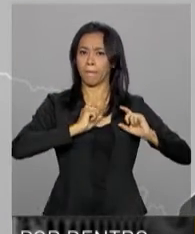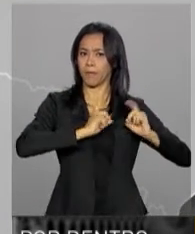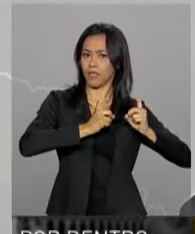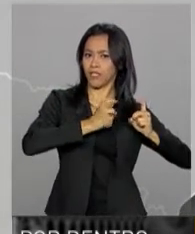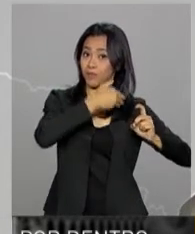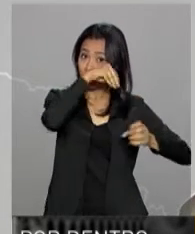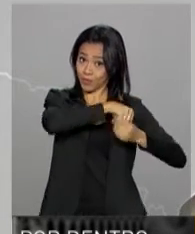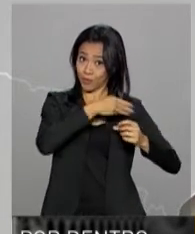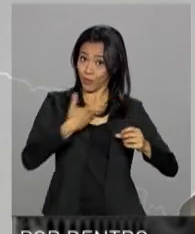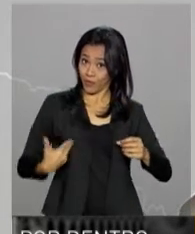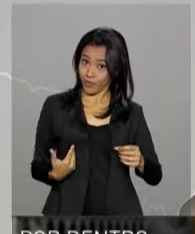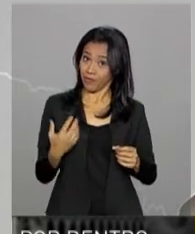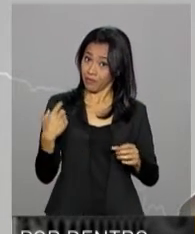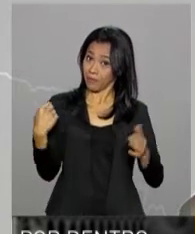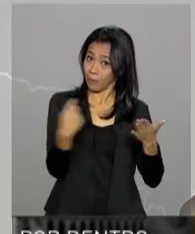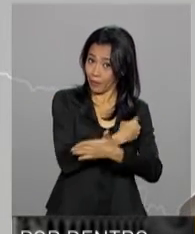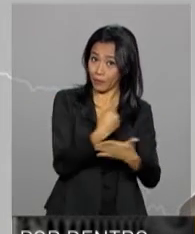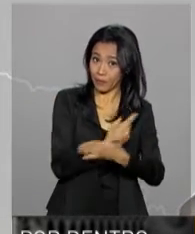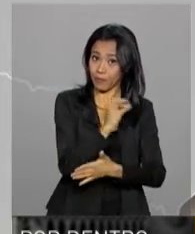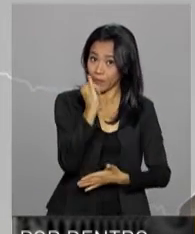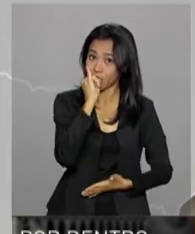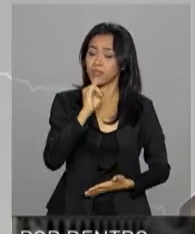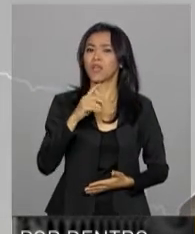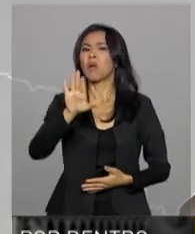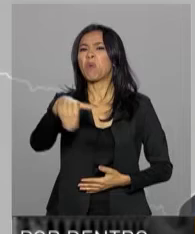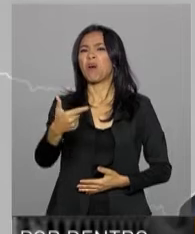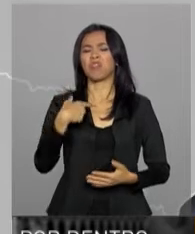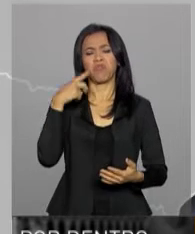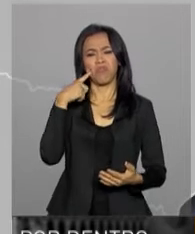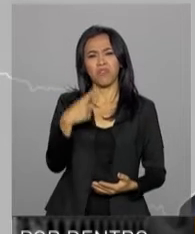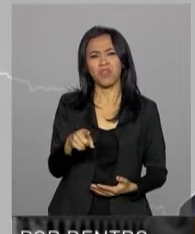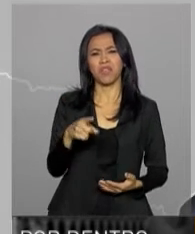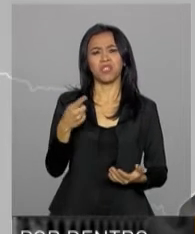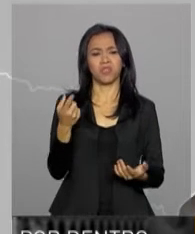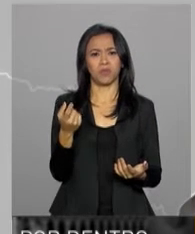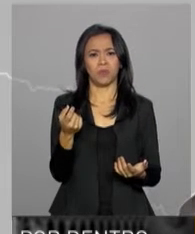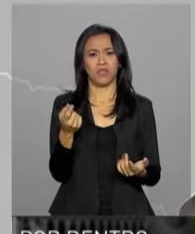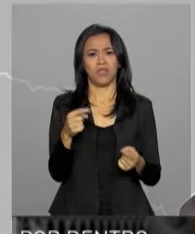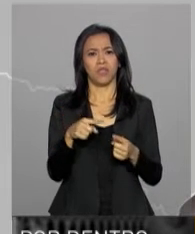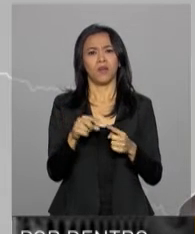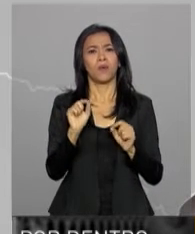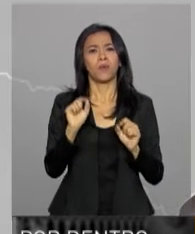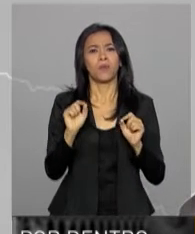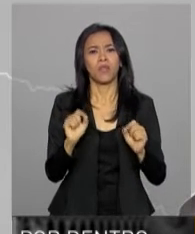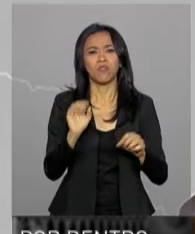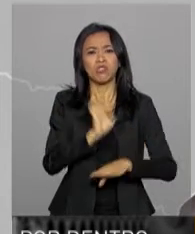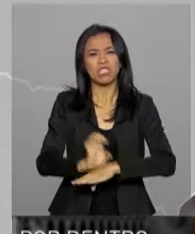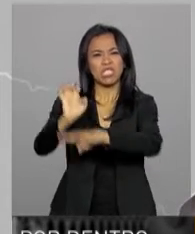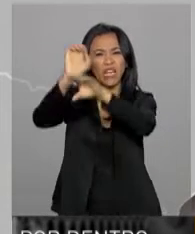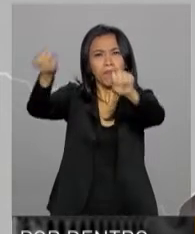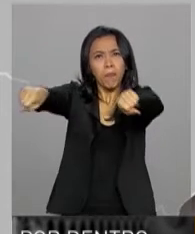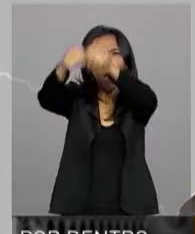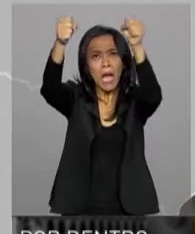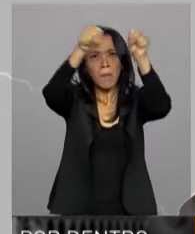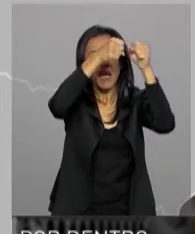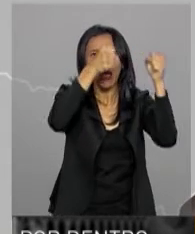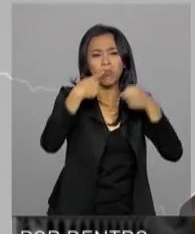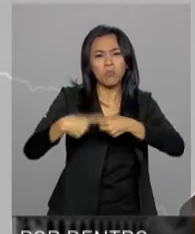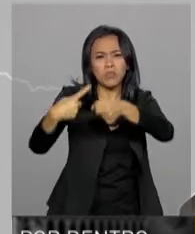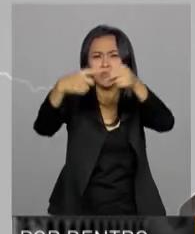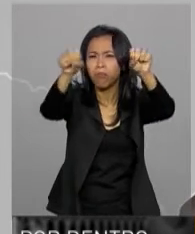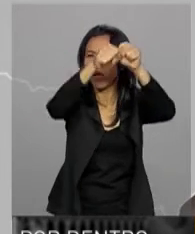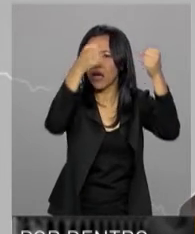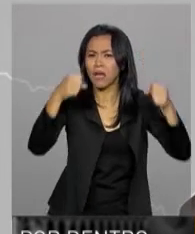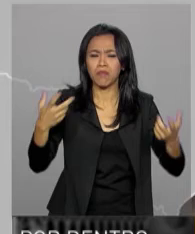governo é quando a gente vê os rombos fiscais do governo federal dos estados do município eu queria